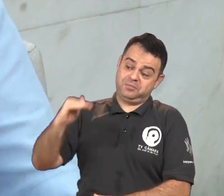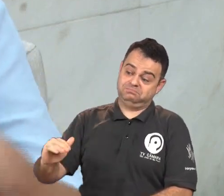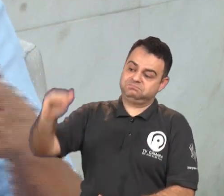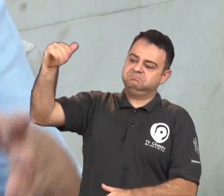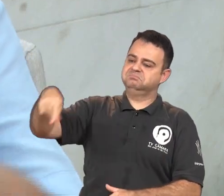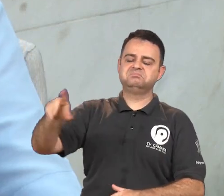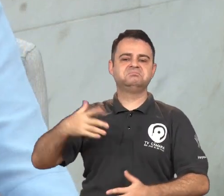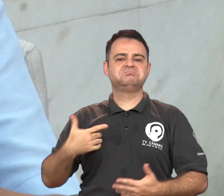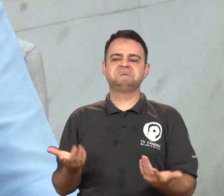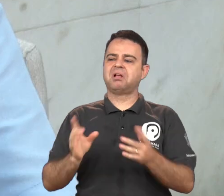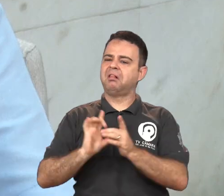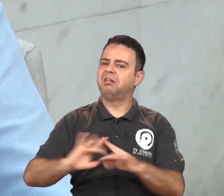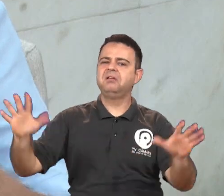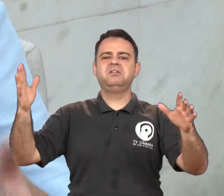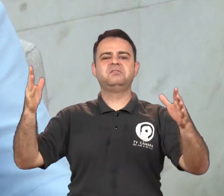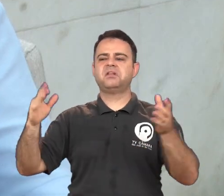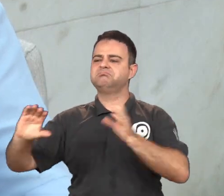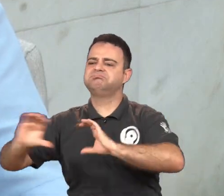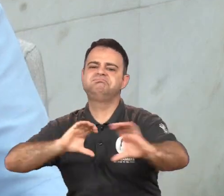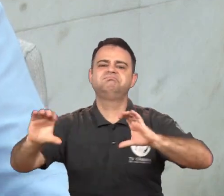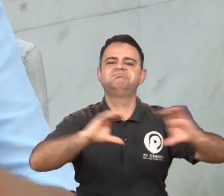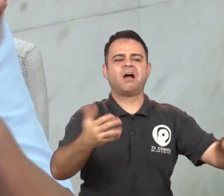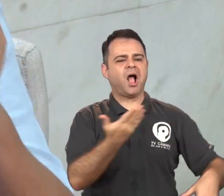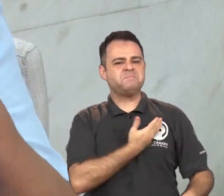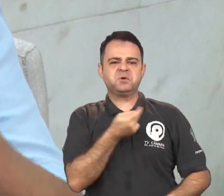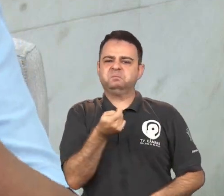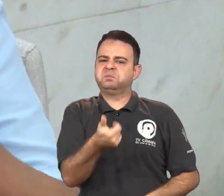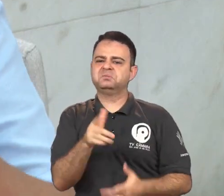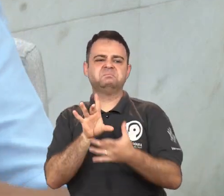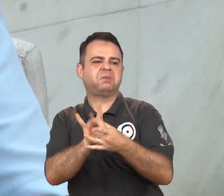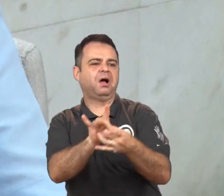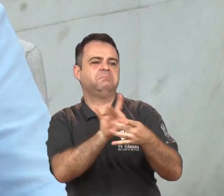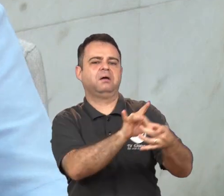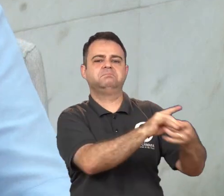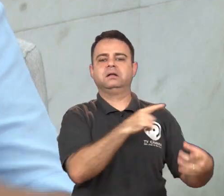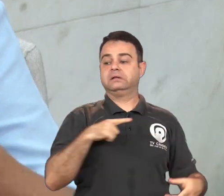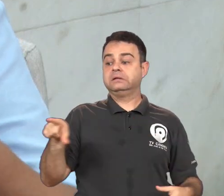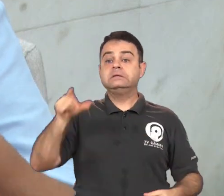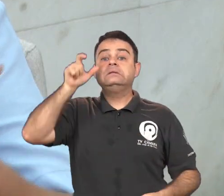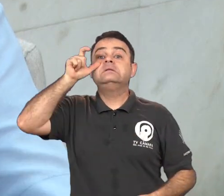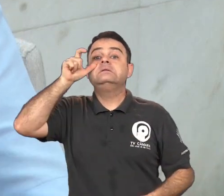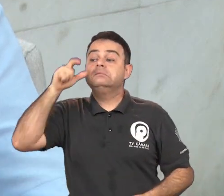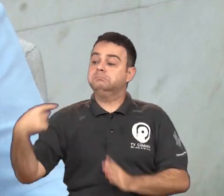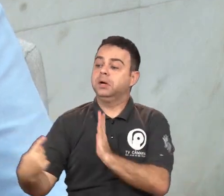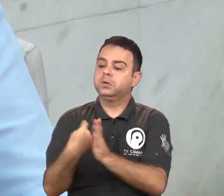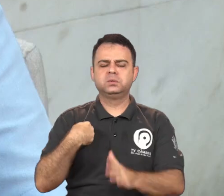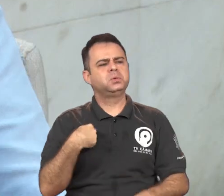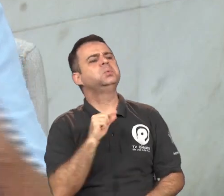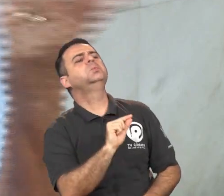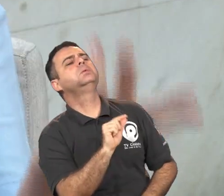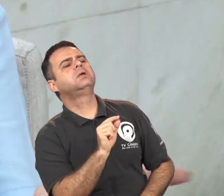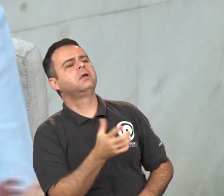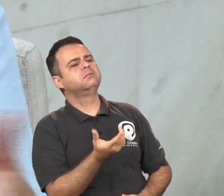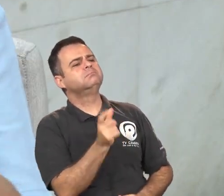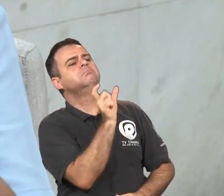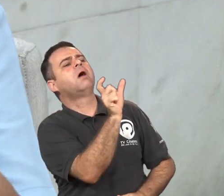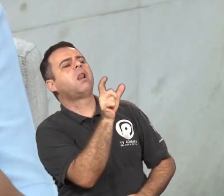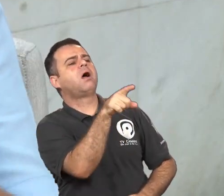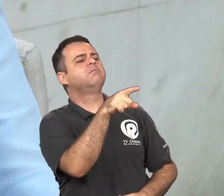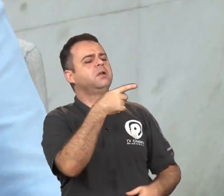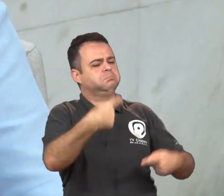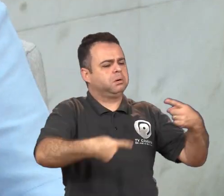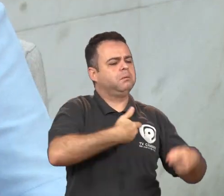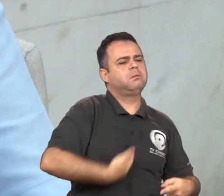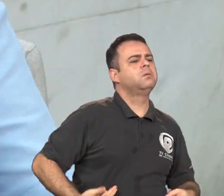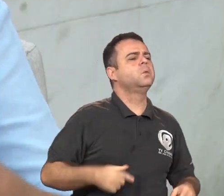bem solta, faz amizade fácil, busca saber, tem interesse em saber o que é tal palavra, o que